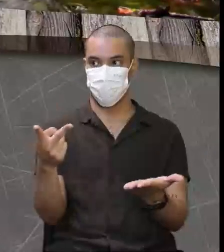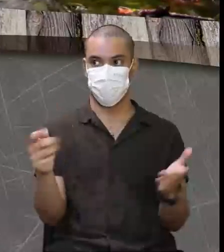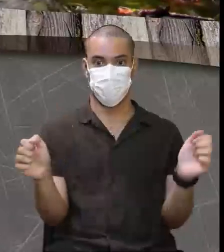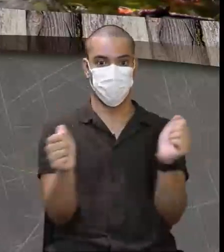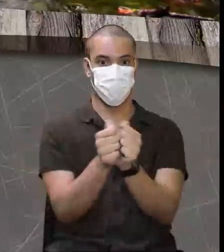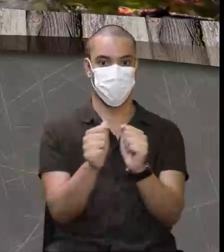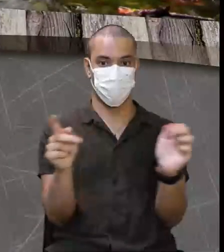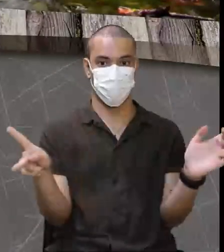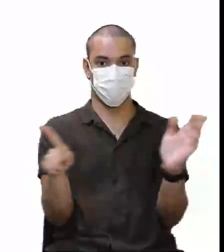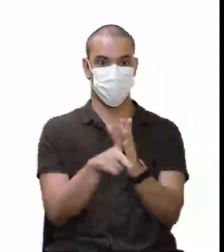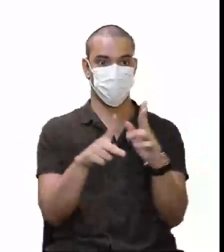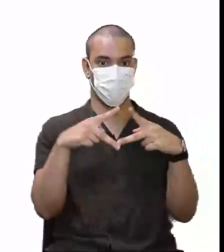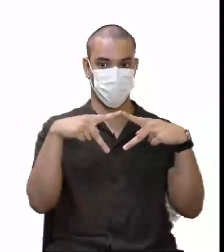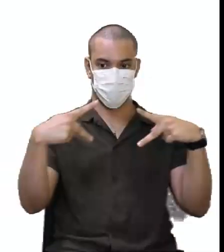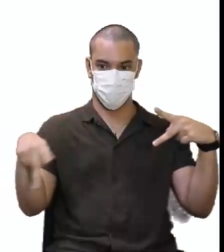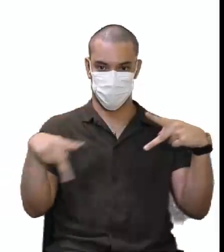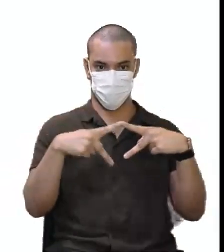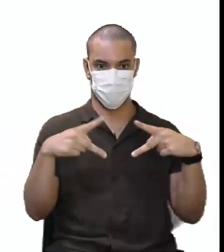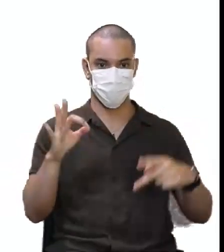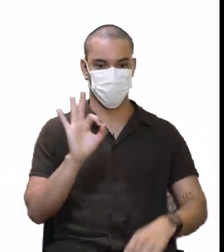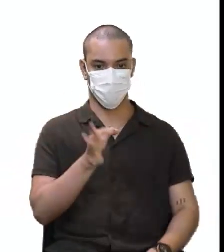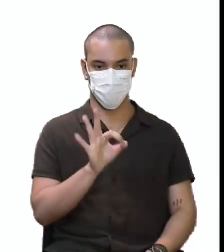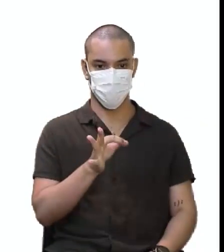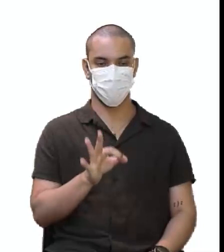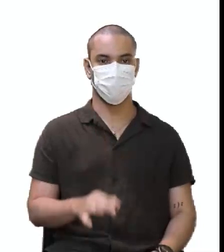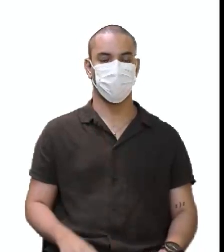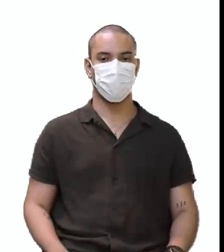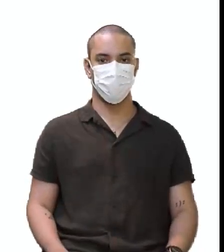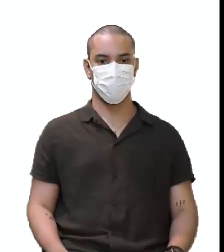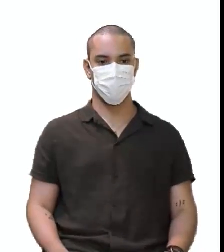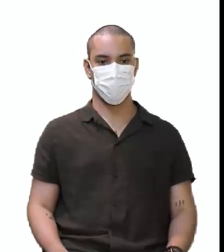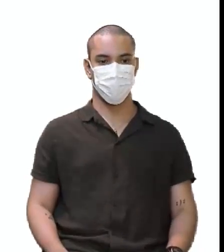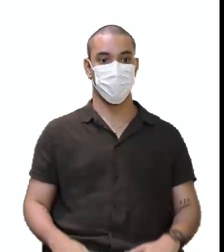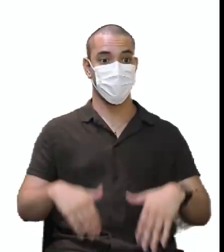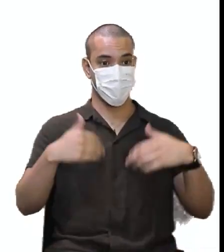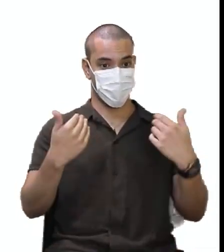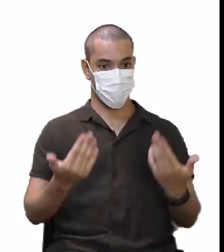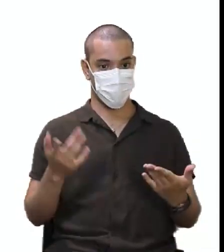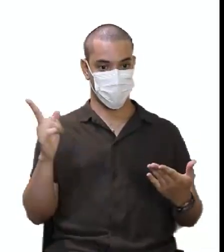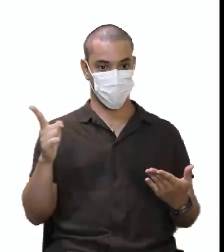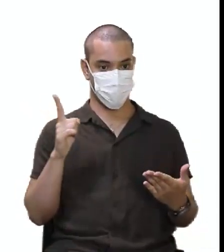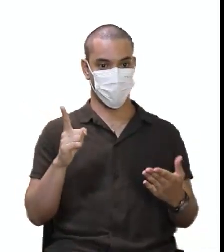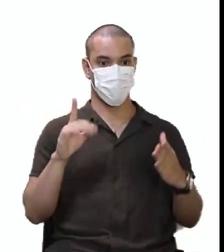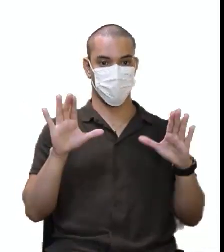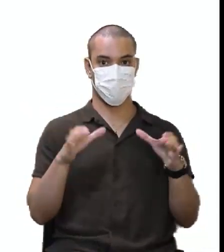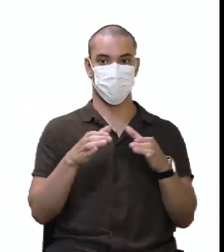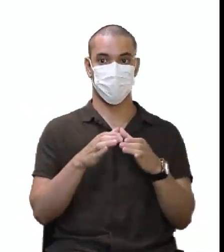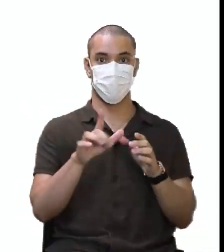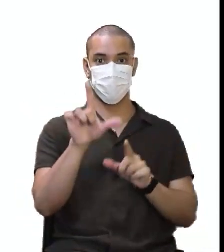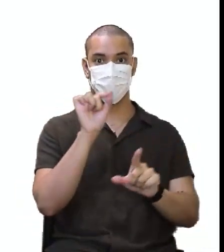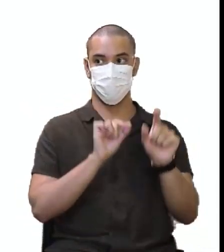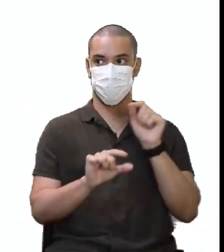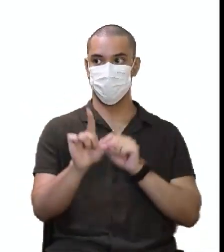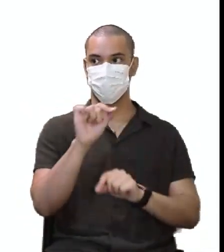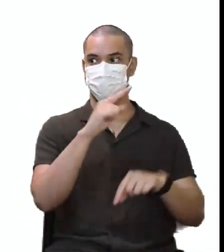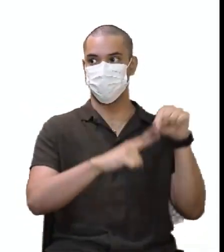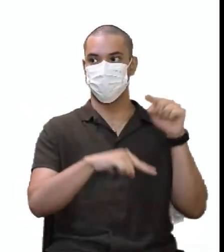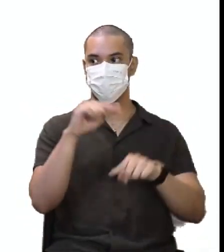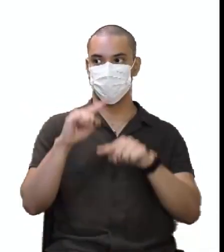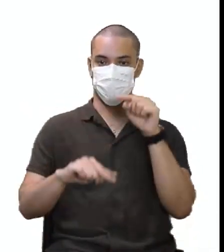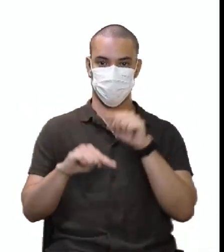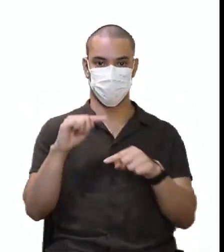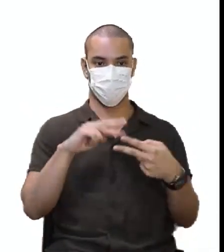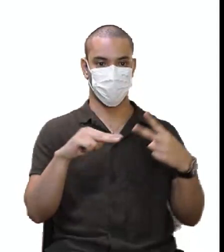proteína. Tranquilo? Vamos lá na tela de novo. Então, os exons são esses trechos, tá, desse material genético que